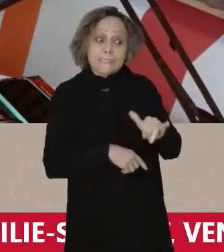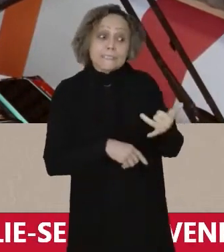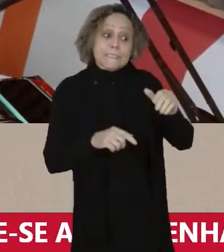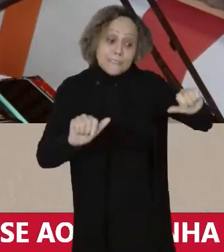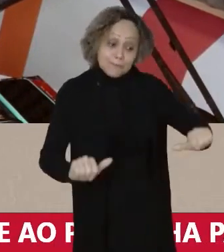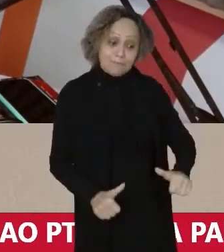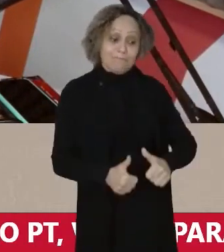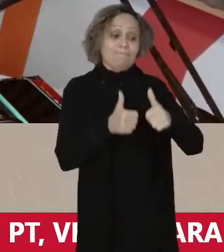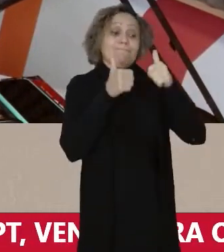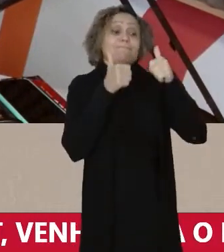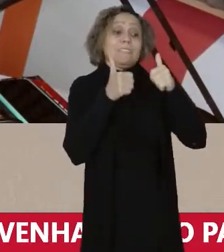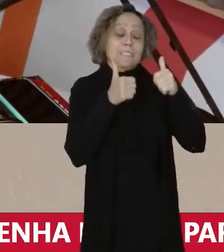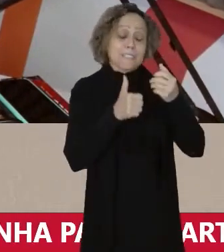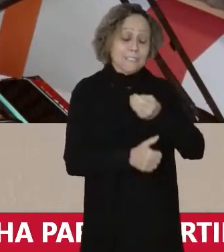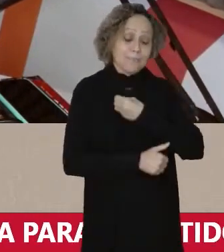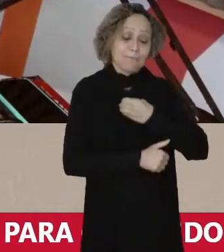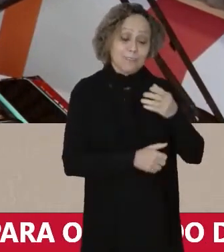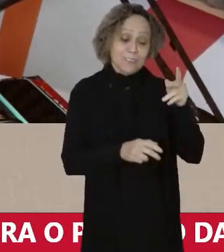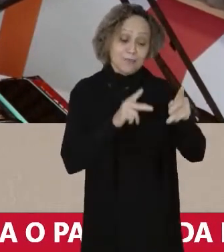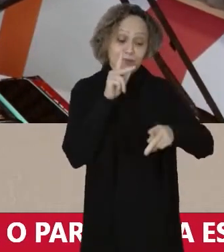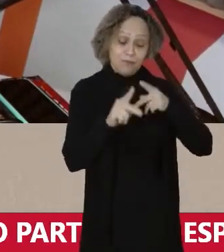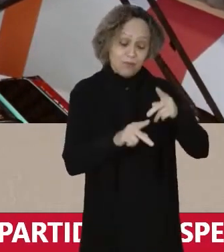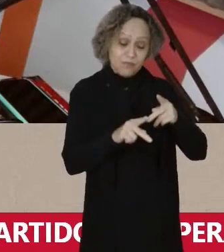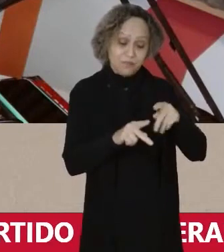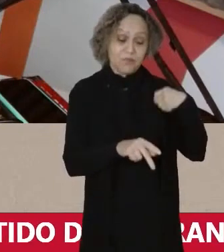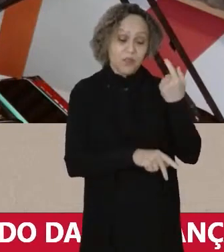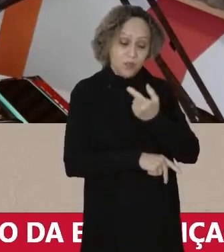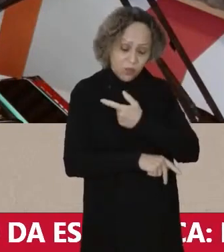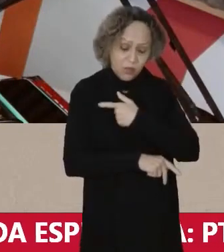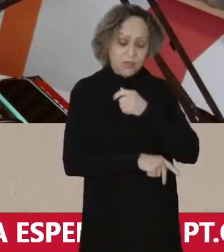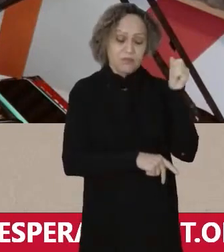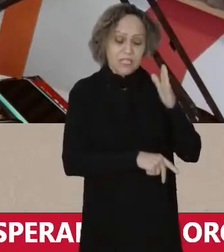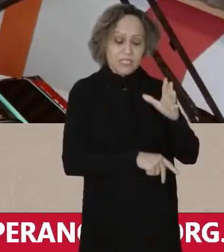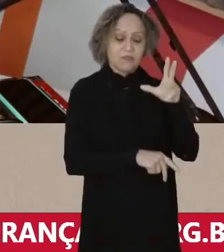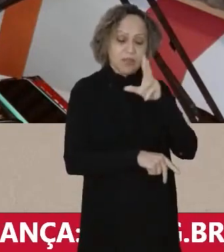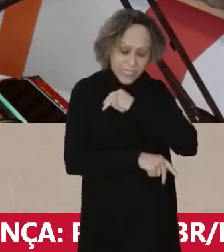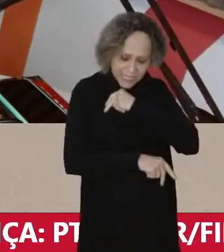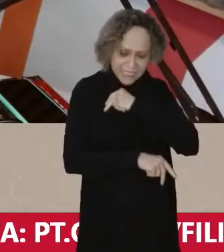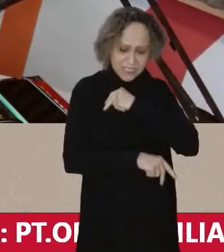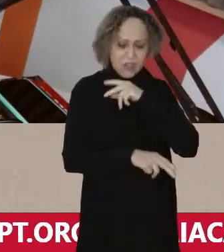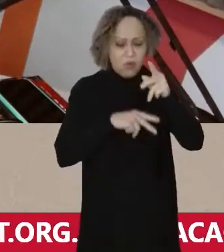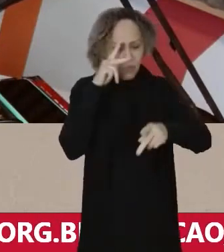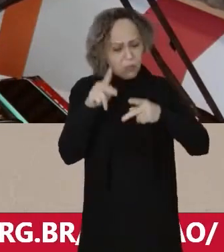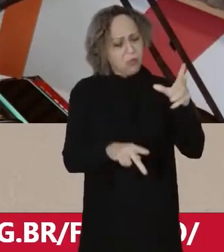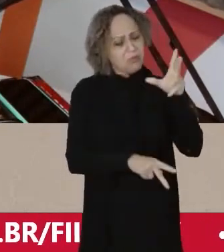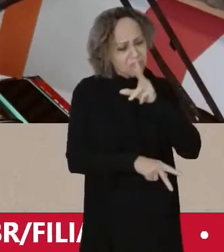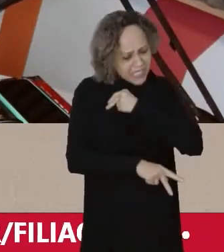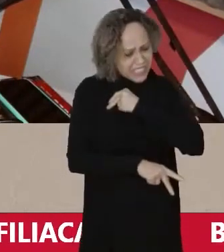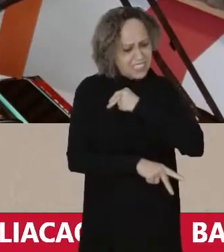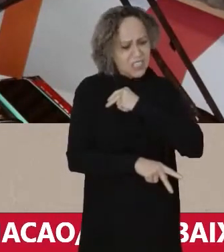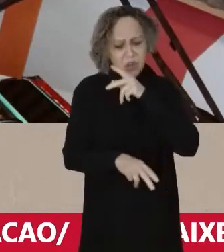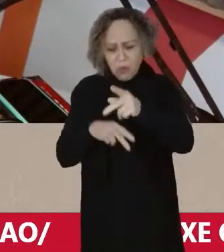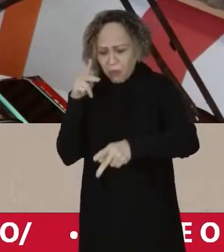O Brasil Olorum, merece. nosso Brasil precisa, o nosso povo brasileiro e o povo negro estão morrendo,